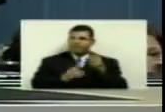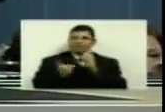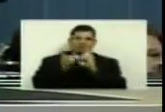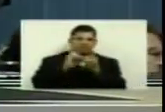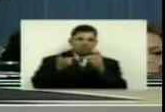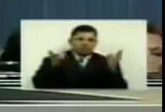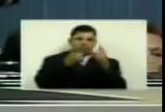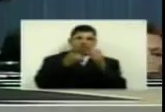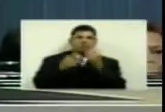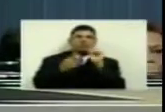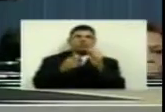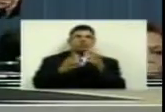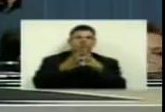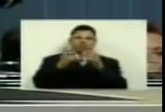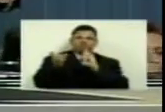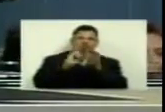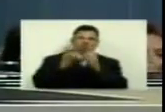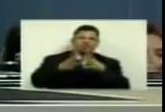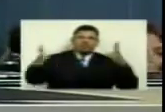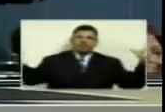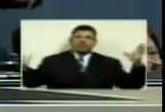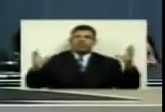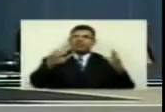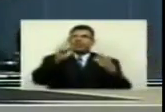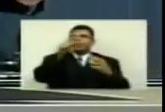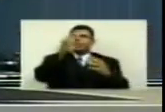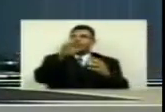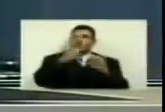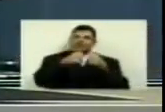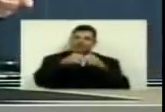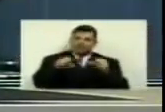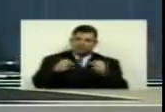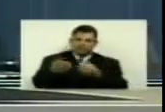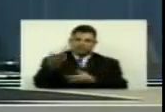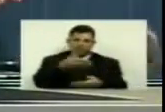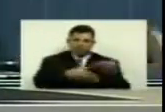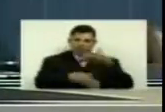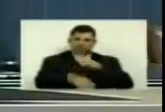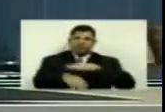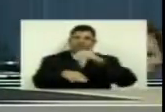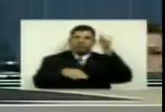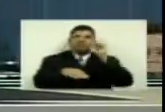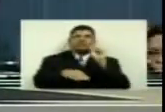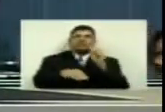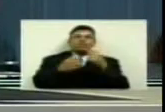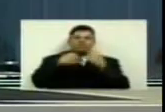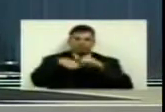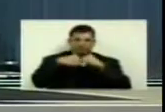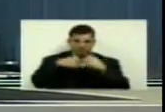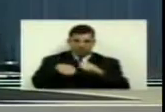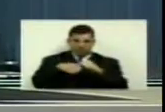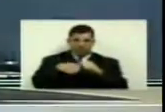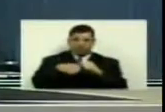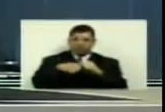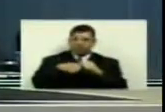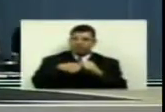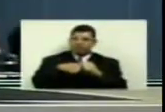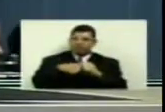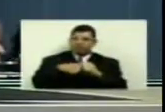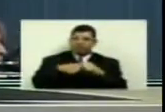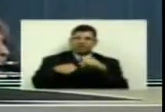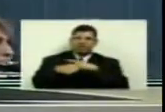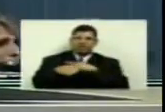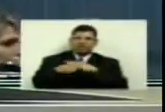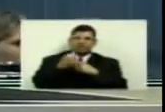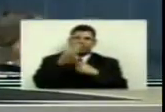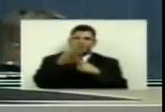debate menor. O debate maior é: a Assembleia está recebendo mais do que precisa para